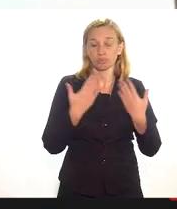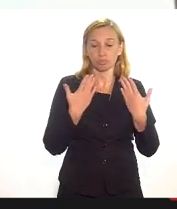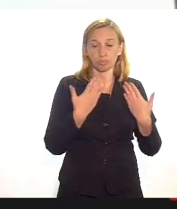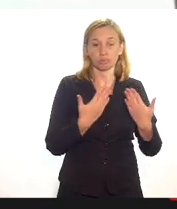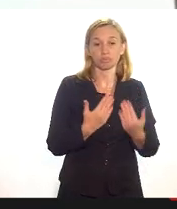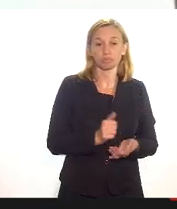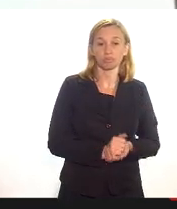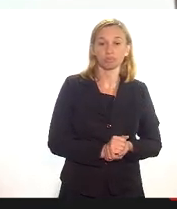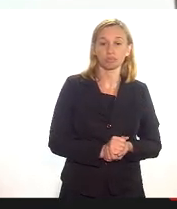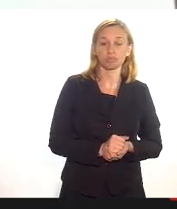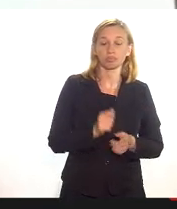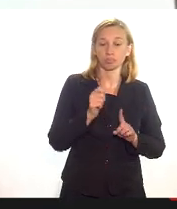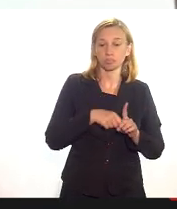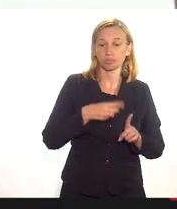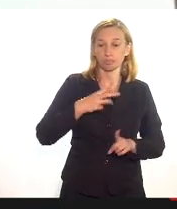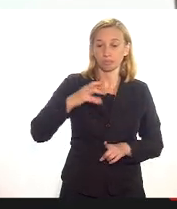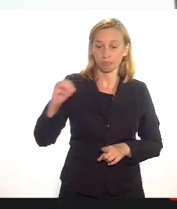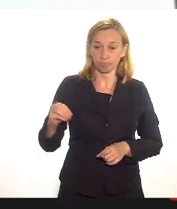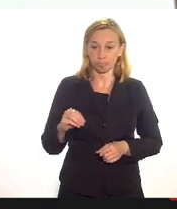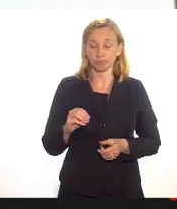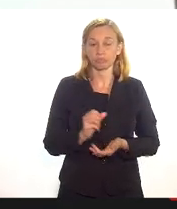março pela Folha.